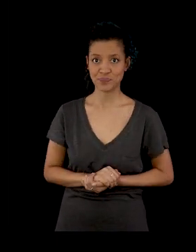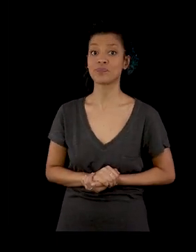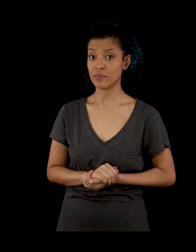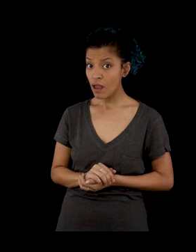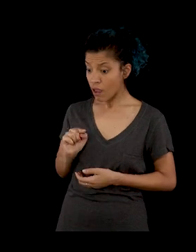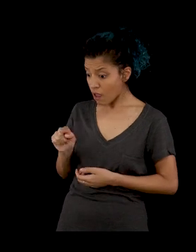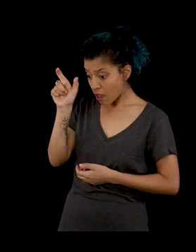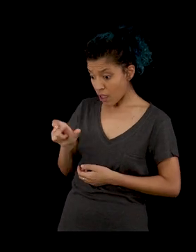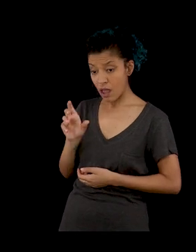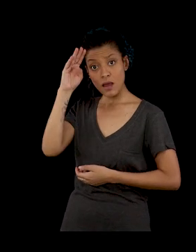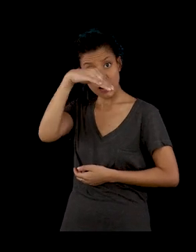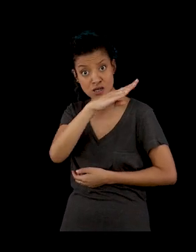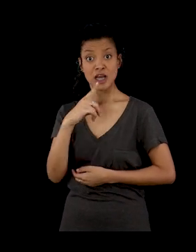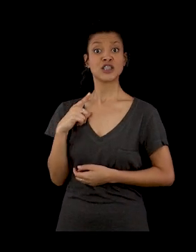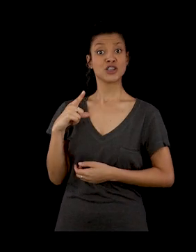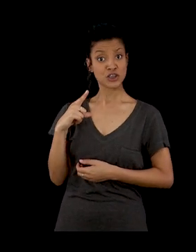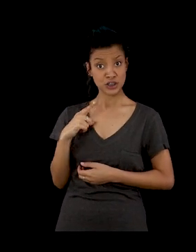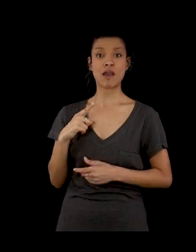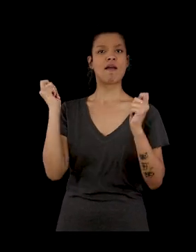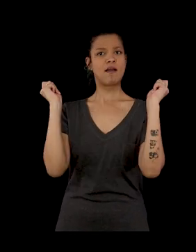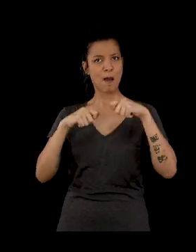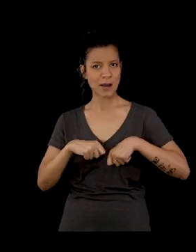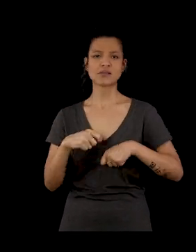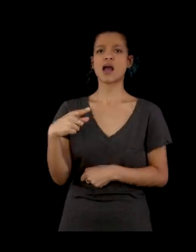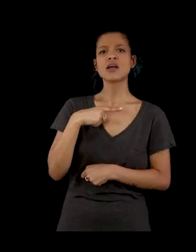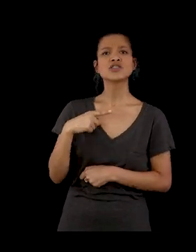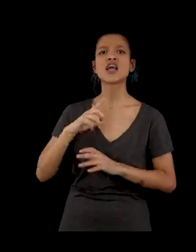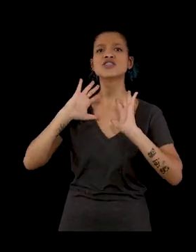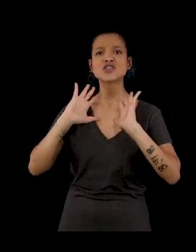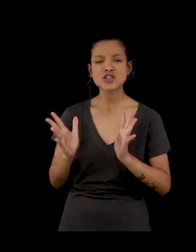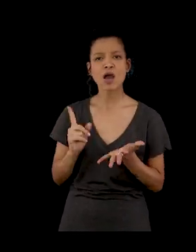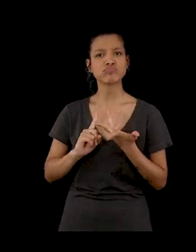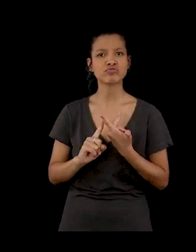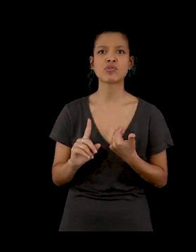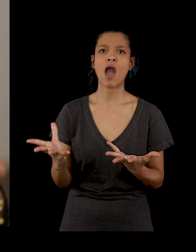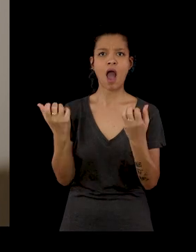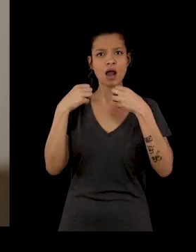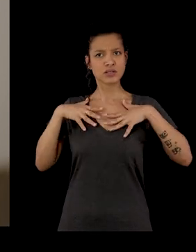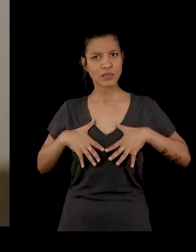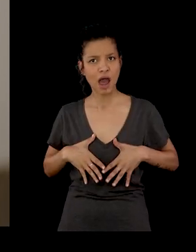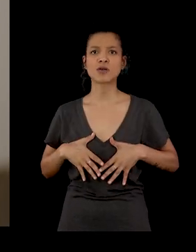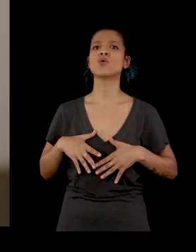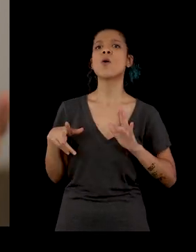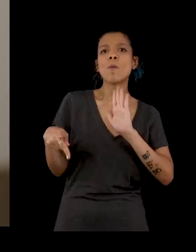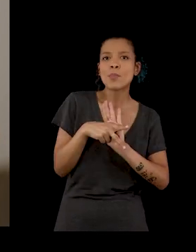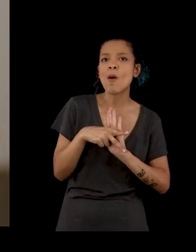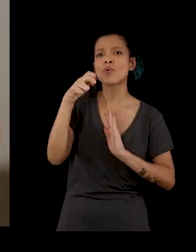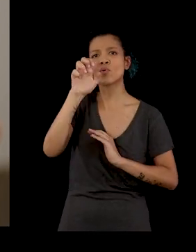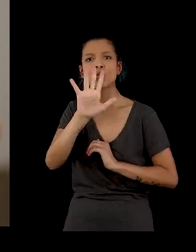tinha uma capacidade de ter assimilado, vamos dizer, as